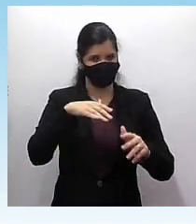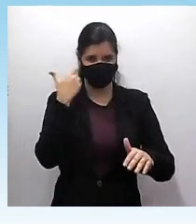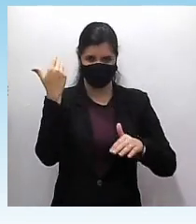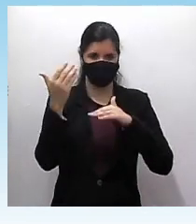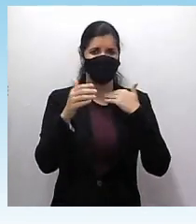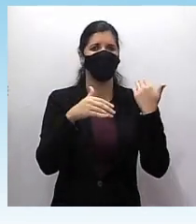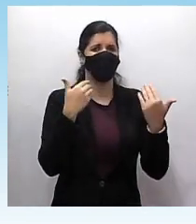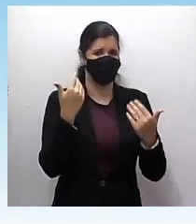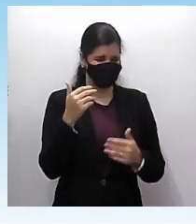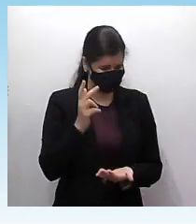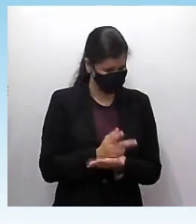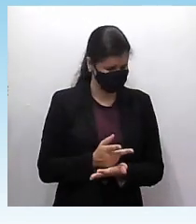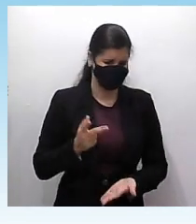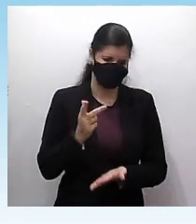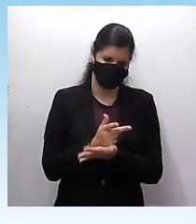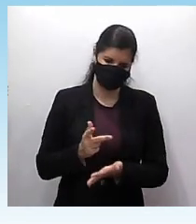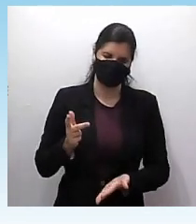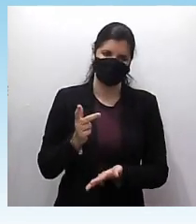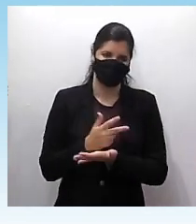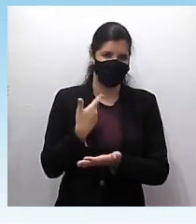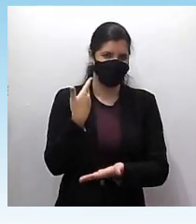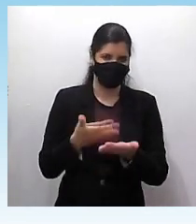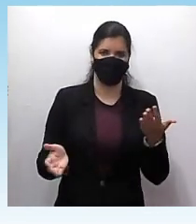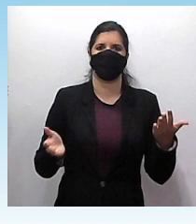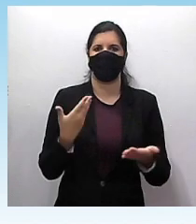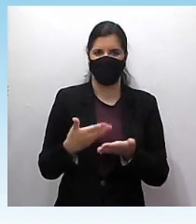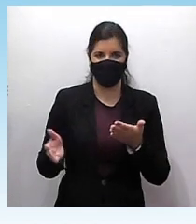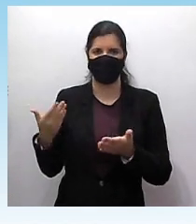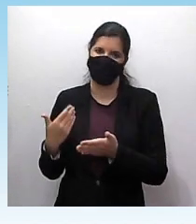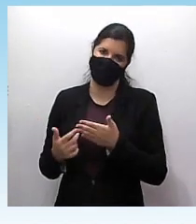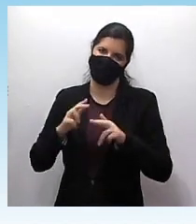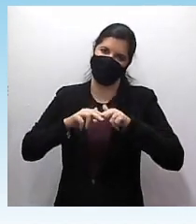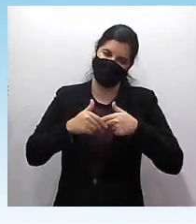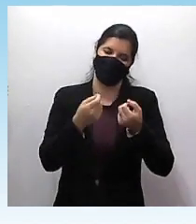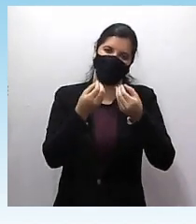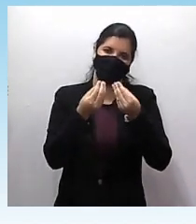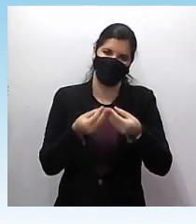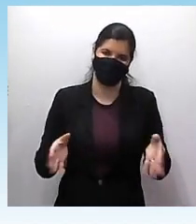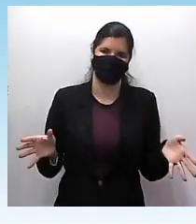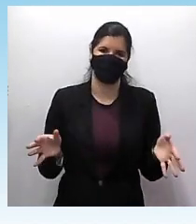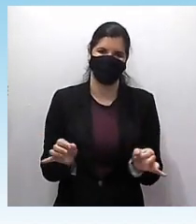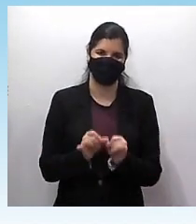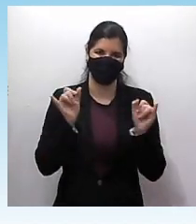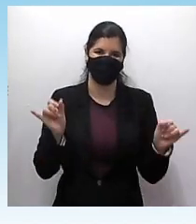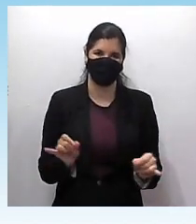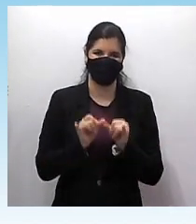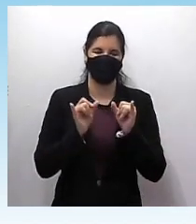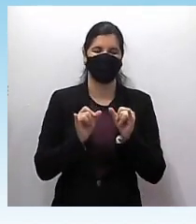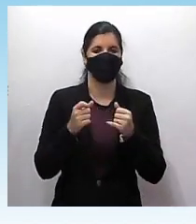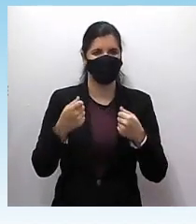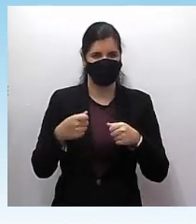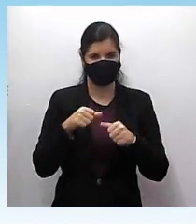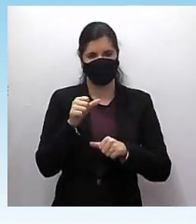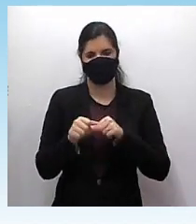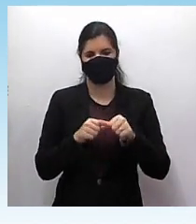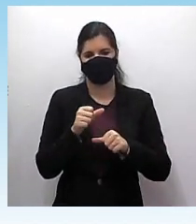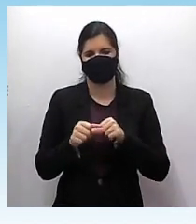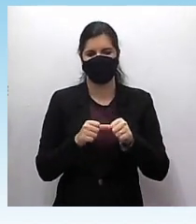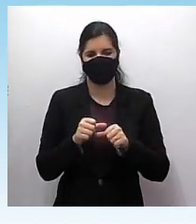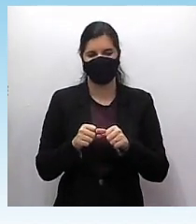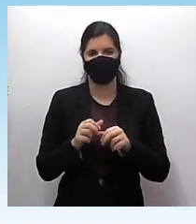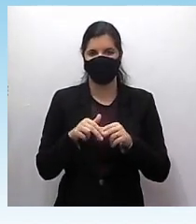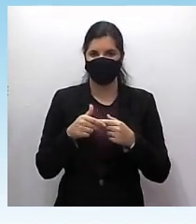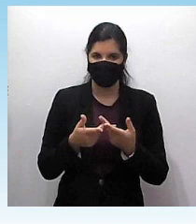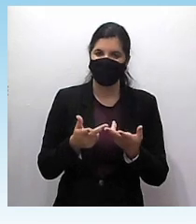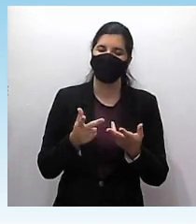em todos os sentidos. Se perde muita vida por coisas fúteis no Brasil. Isso precisa mudar. Né? E é isso que nos